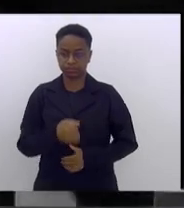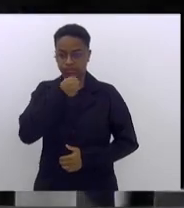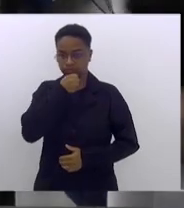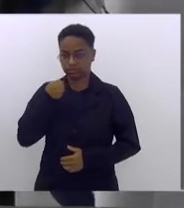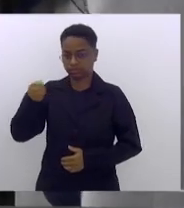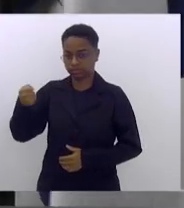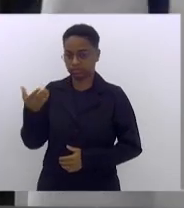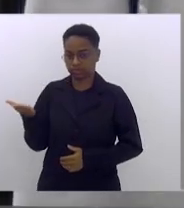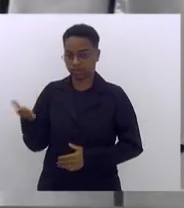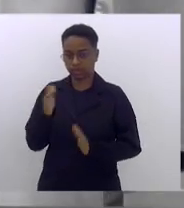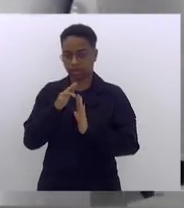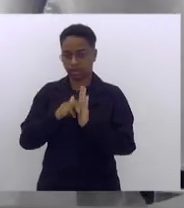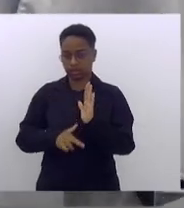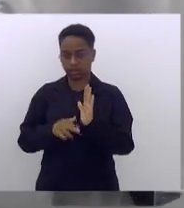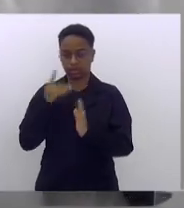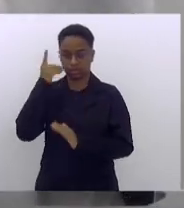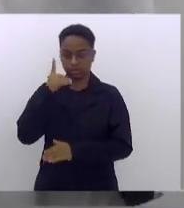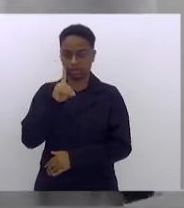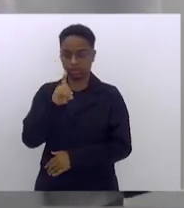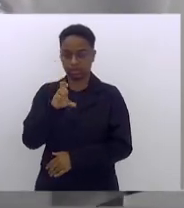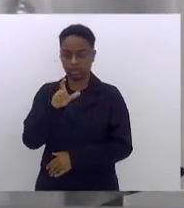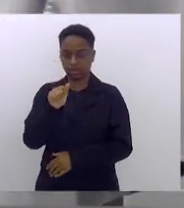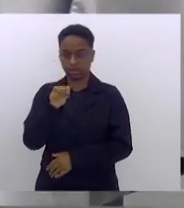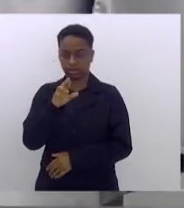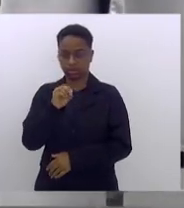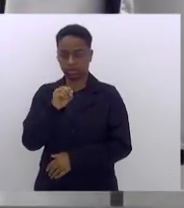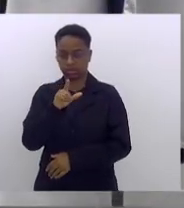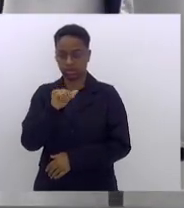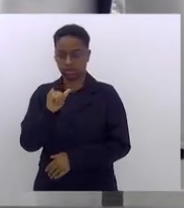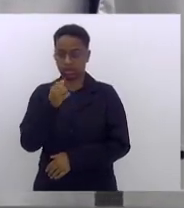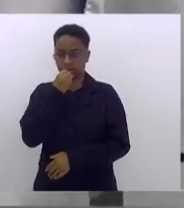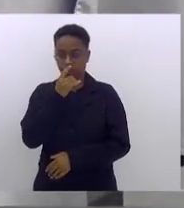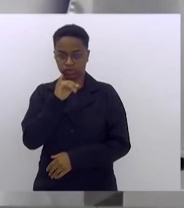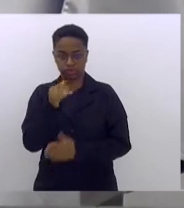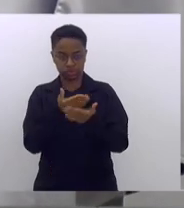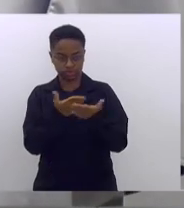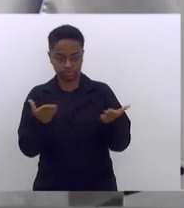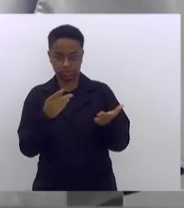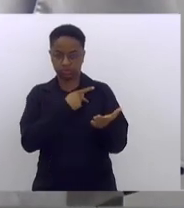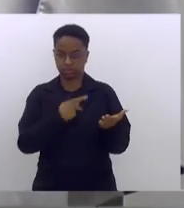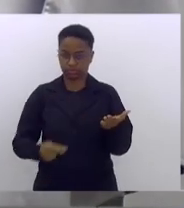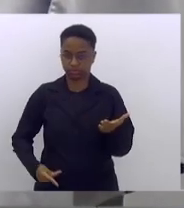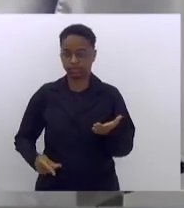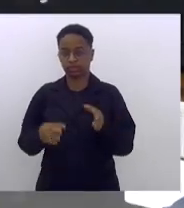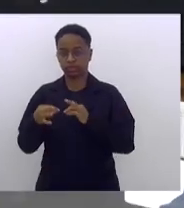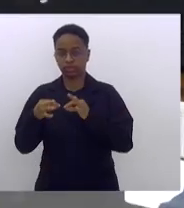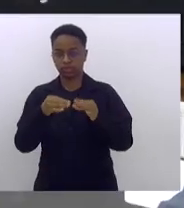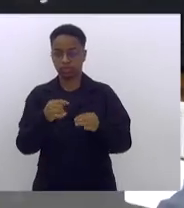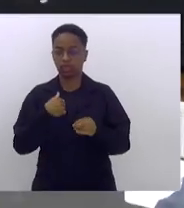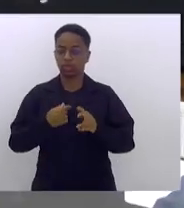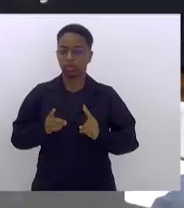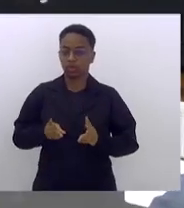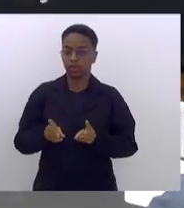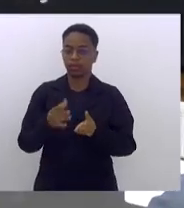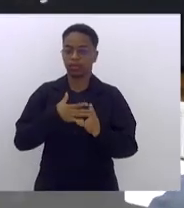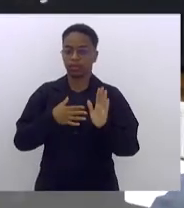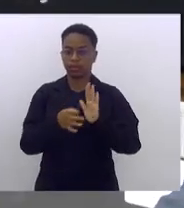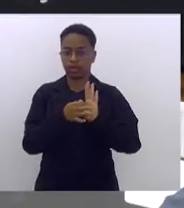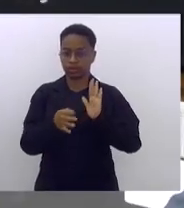para o relator original, o deputado Delaroli. Bom dia, presidente. Bom dia a todos. Bom dia, meu irmão. Eu vou manter o meu